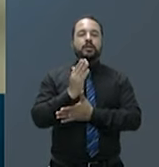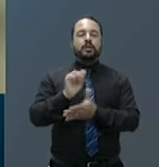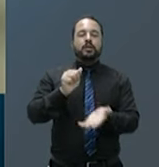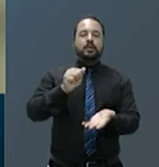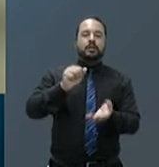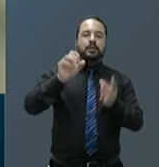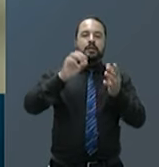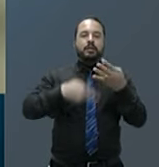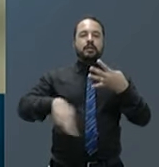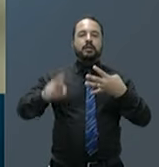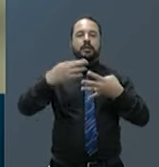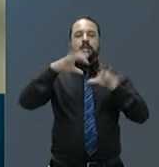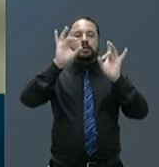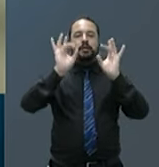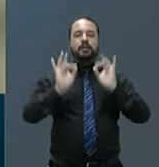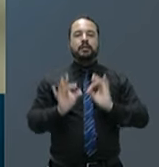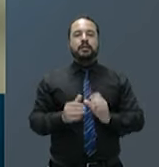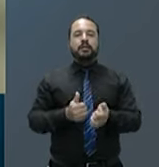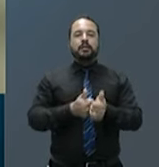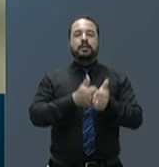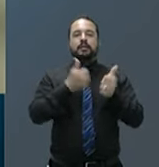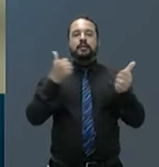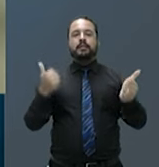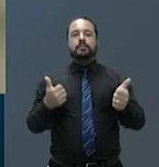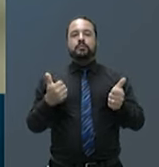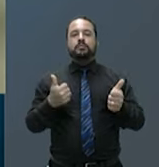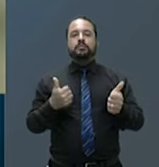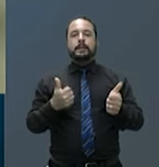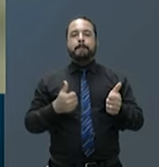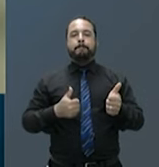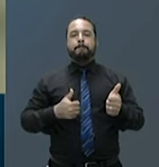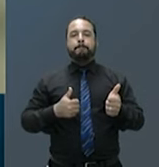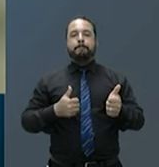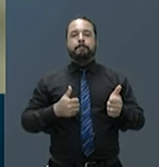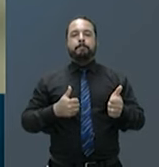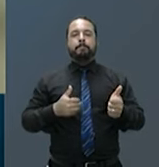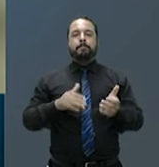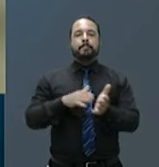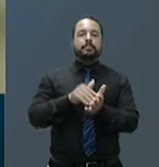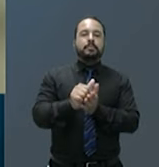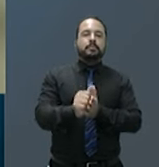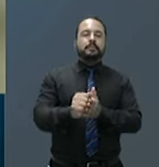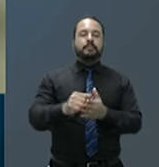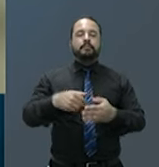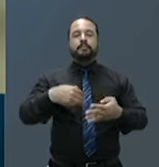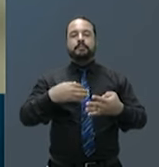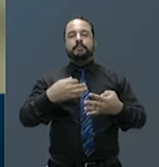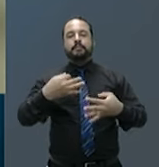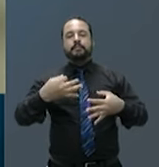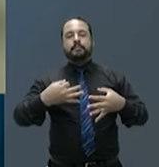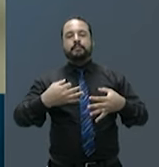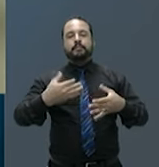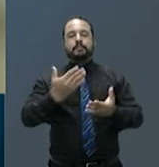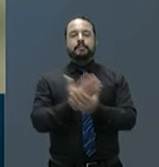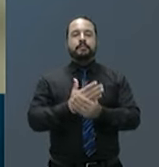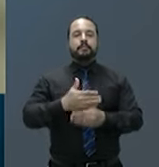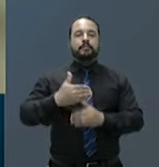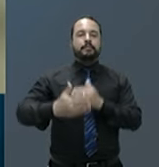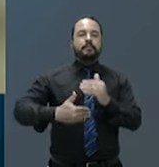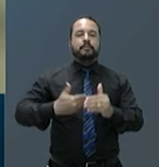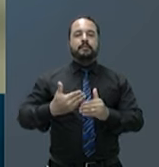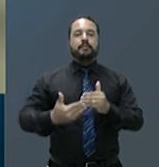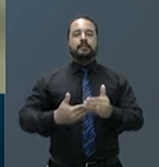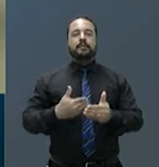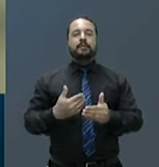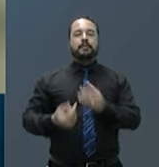a multa processual e devolvendo-se também a matéria quanto à inadequação ou adequação da aplicabilidade do